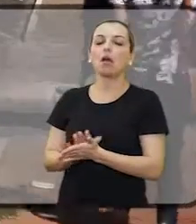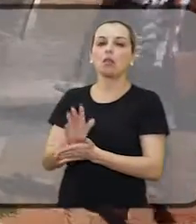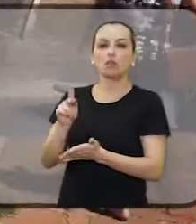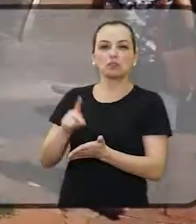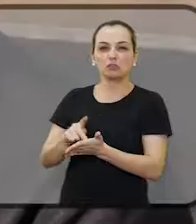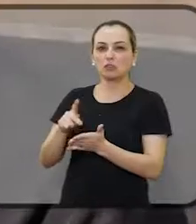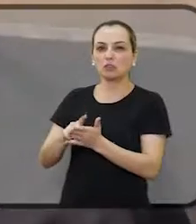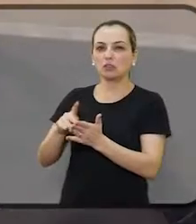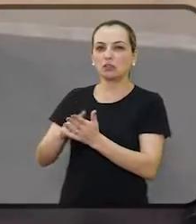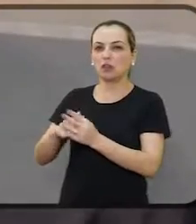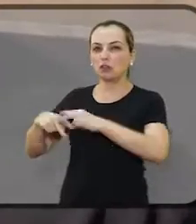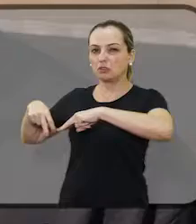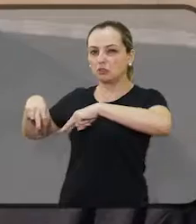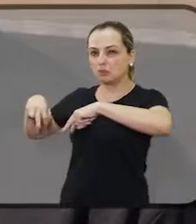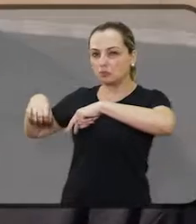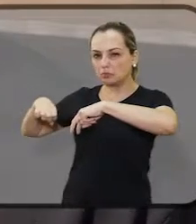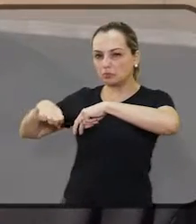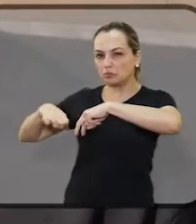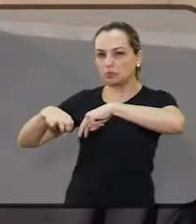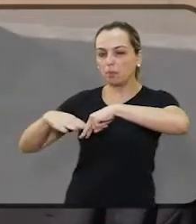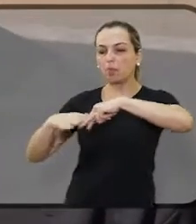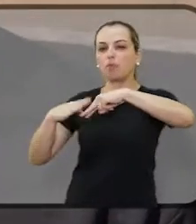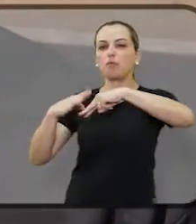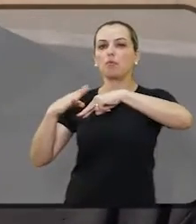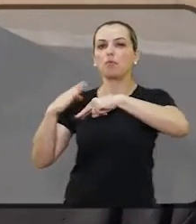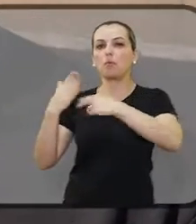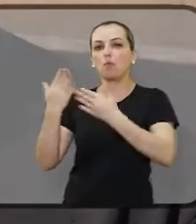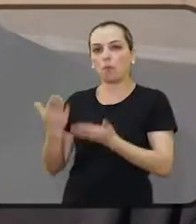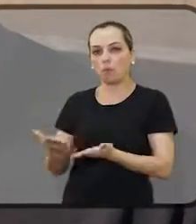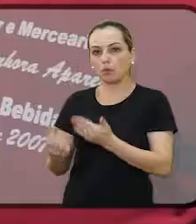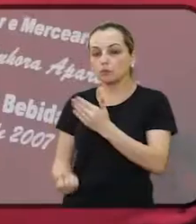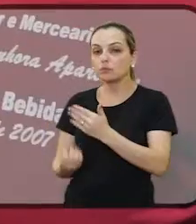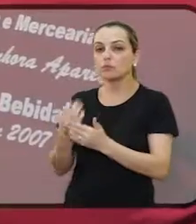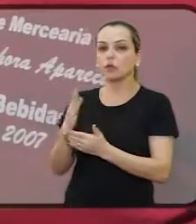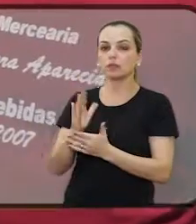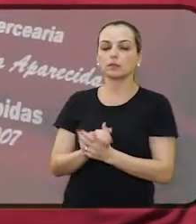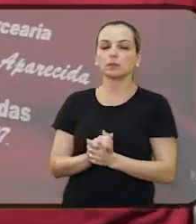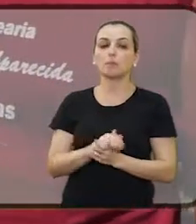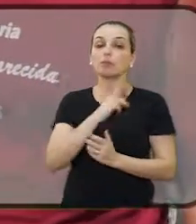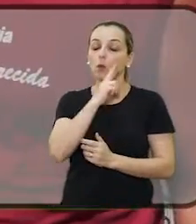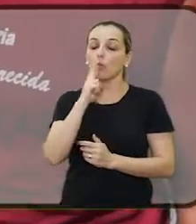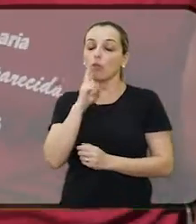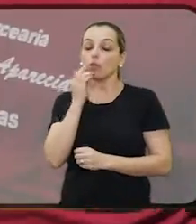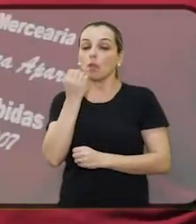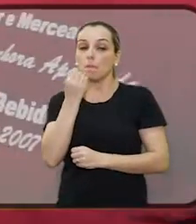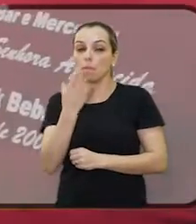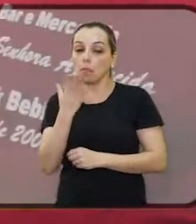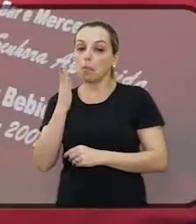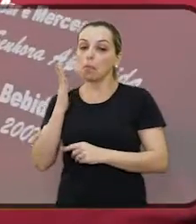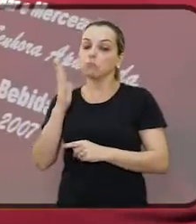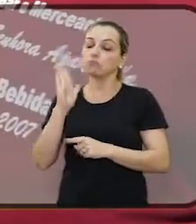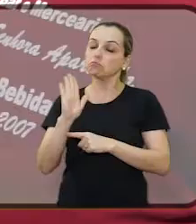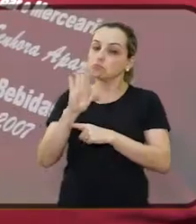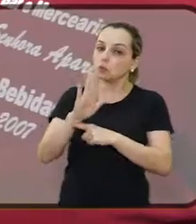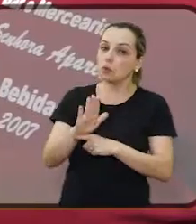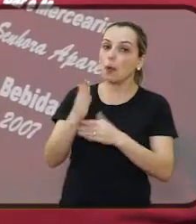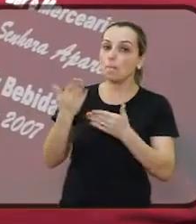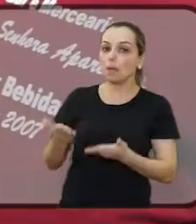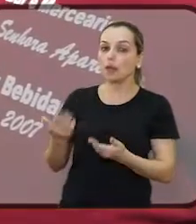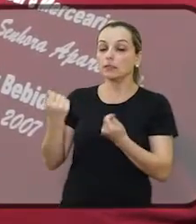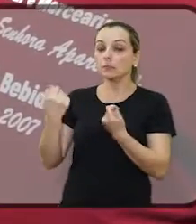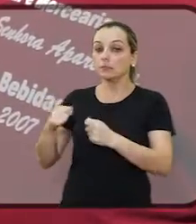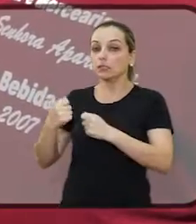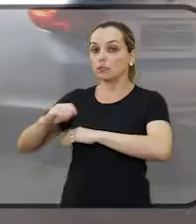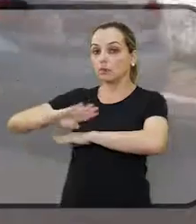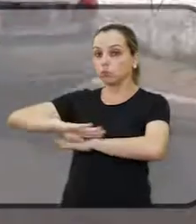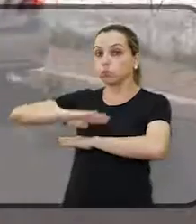E eu quase atropelou uma moça esses dias aí. E é isso daí. Esse Bom Prato ajuda muita gente, só que tem um porém. Eu precisava fazer